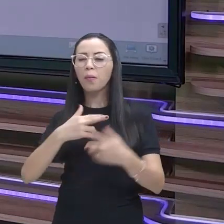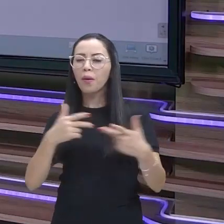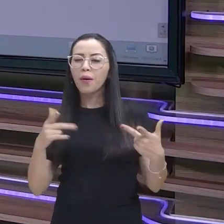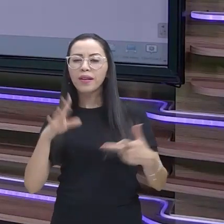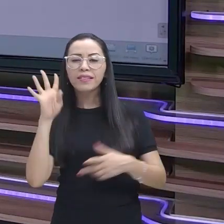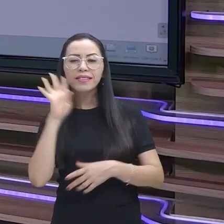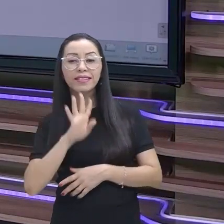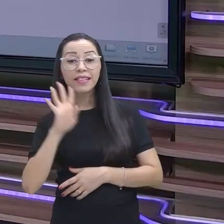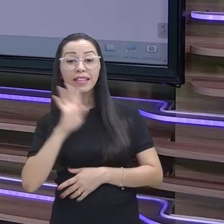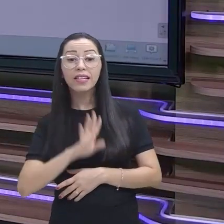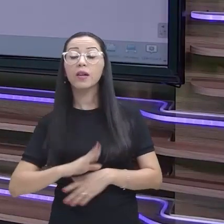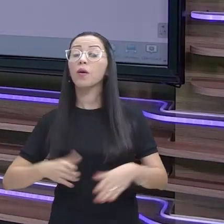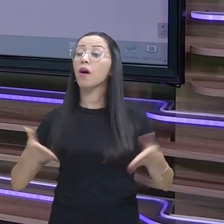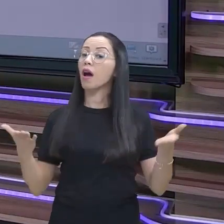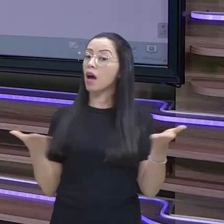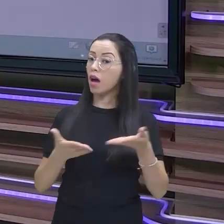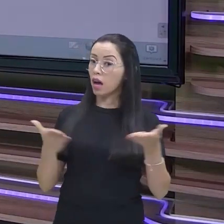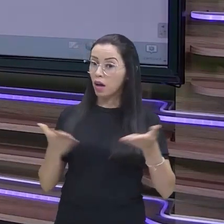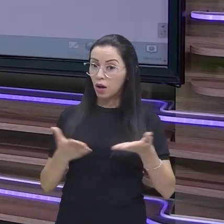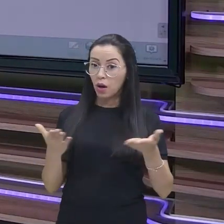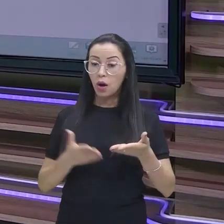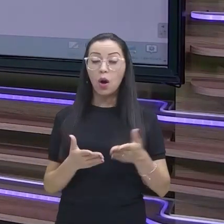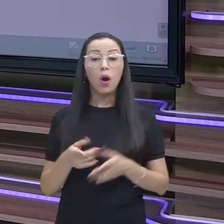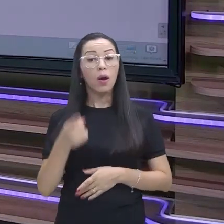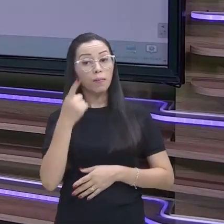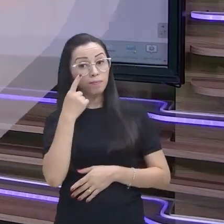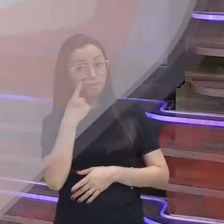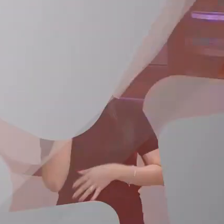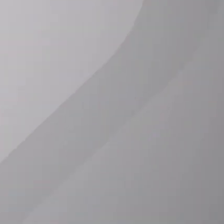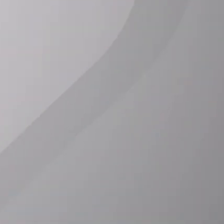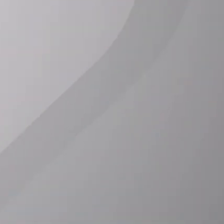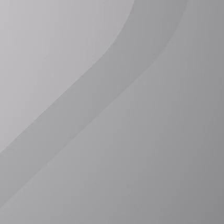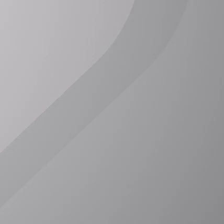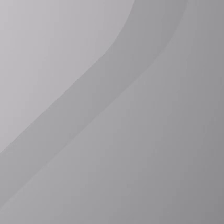ver agora. Fique bem atento.